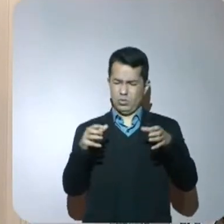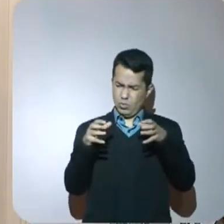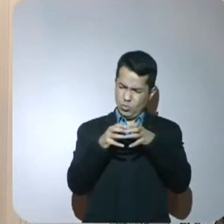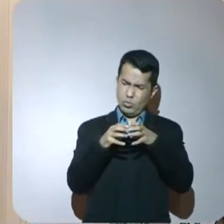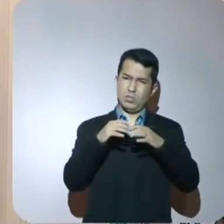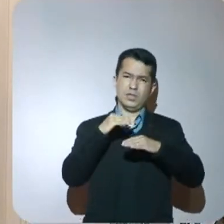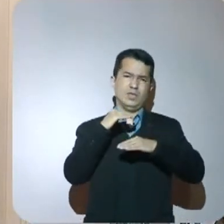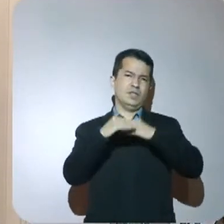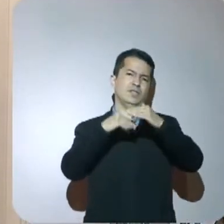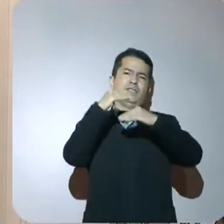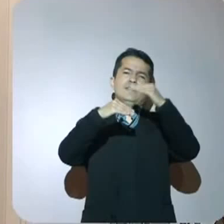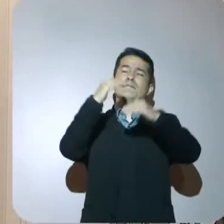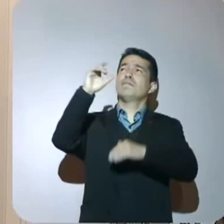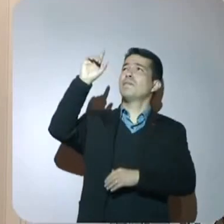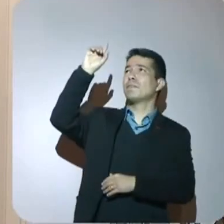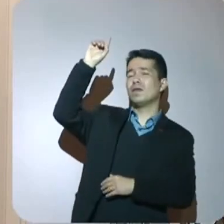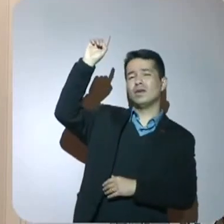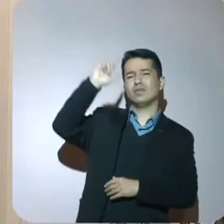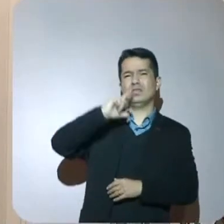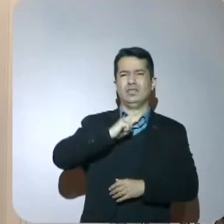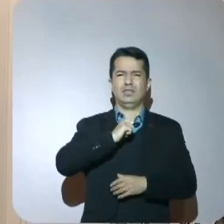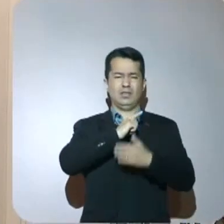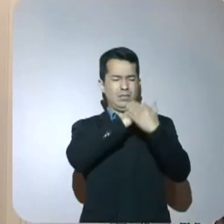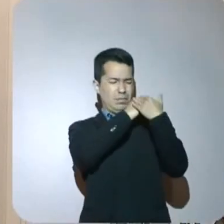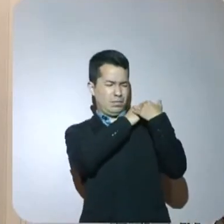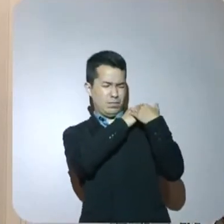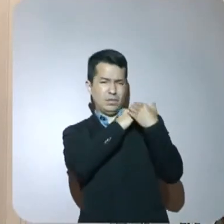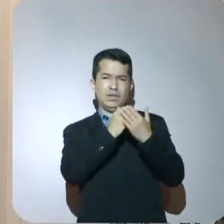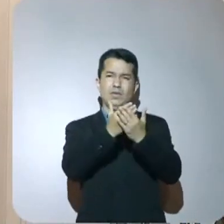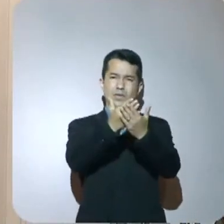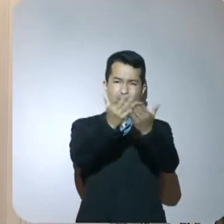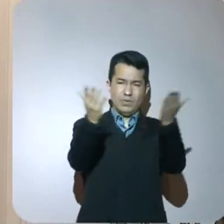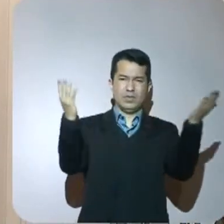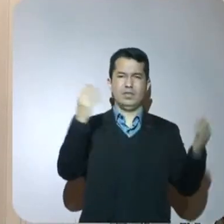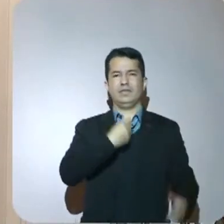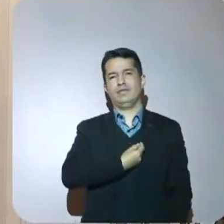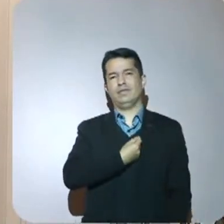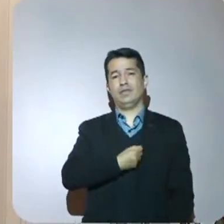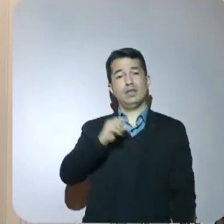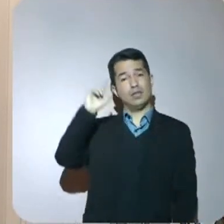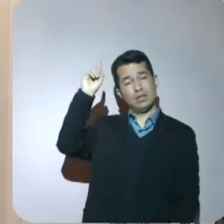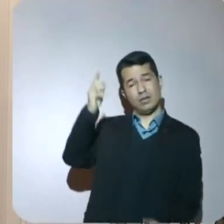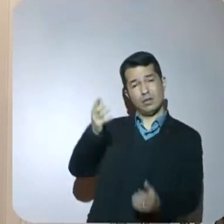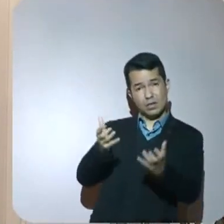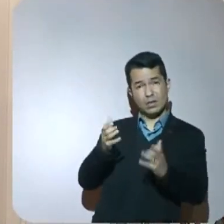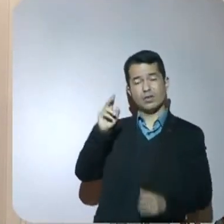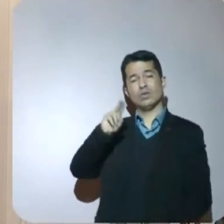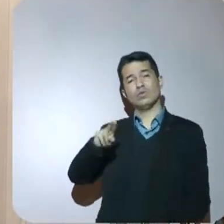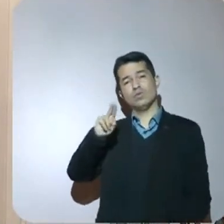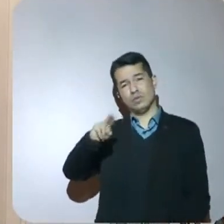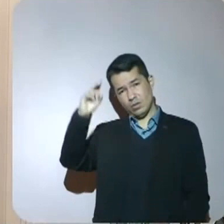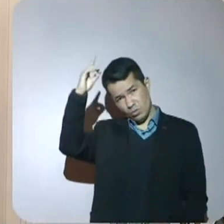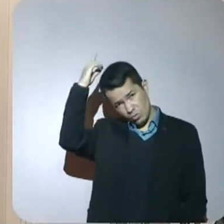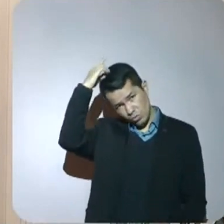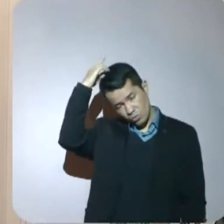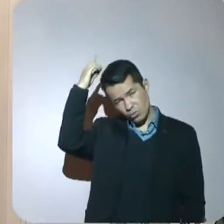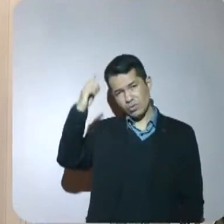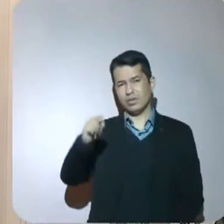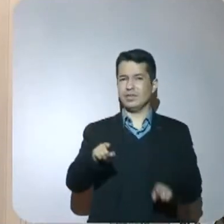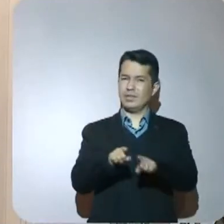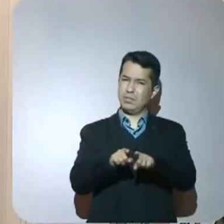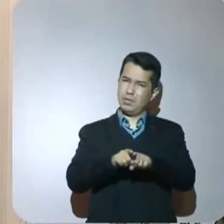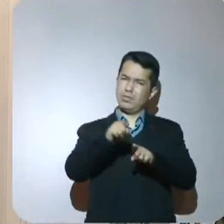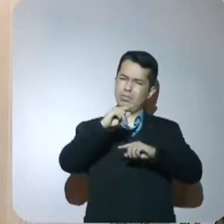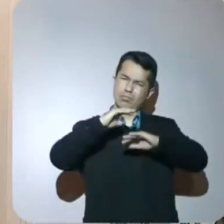porque o Senhor tem uma missão para a tua vida. E Ele quer usar os seus dons e os seus talentos. Essa semana a gente teve